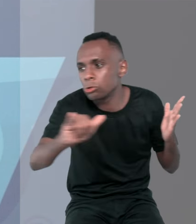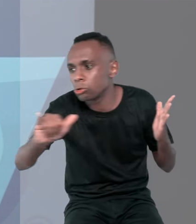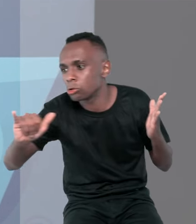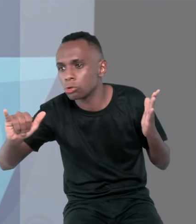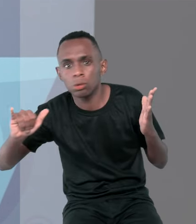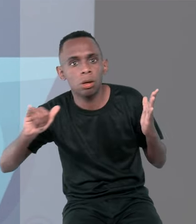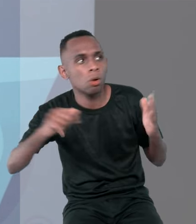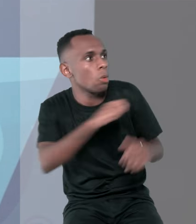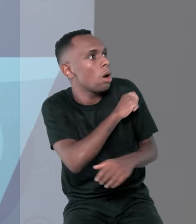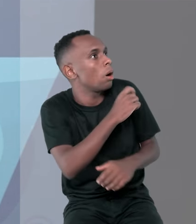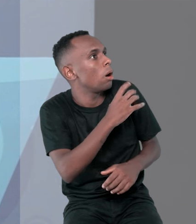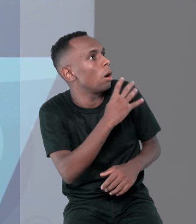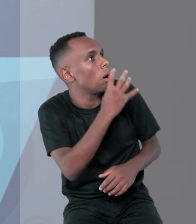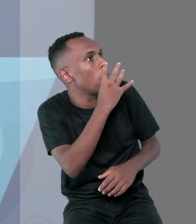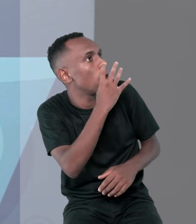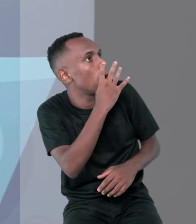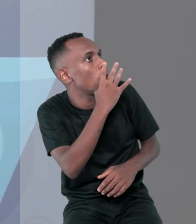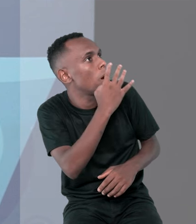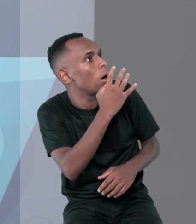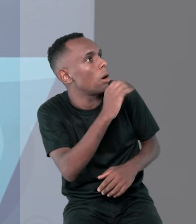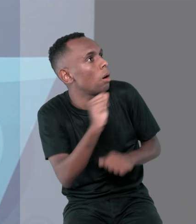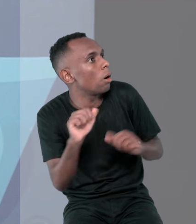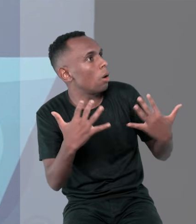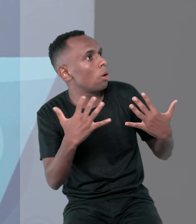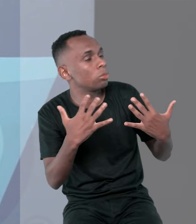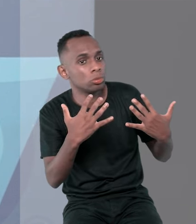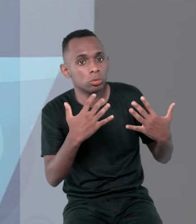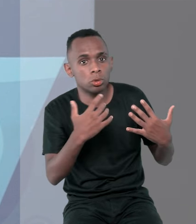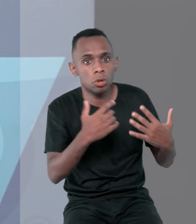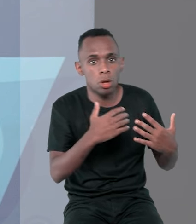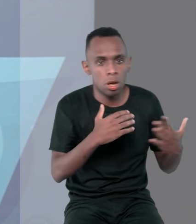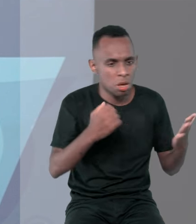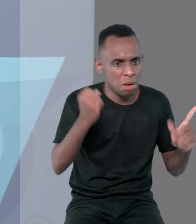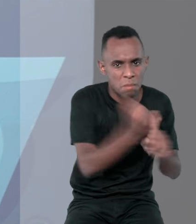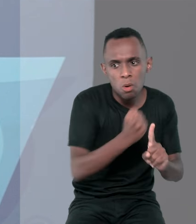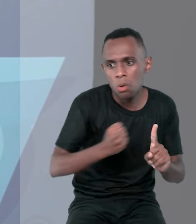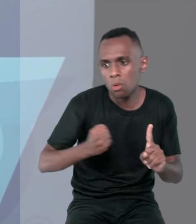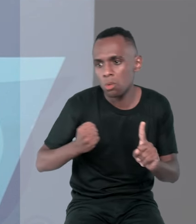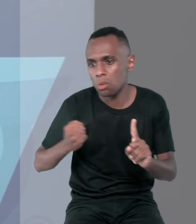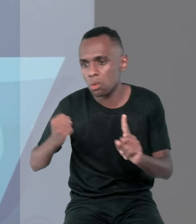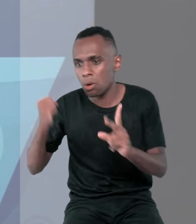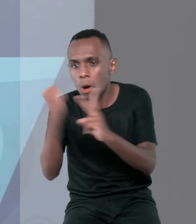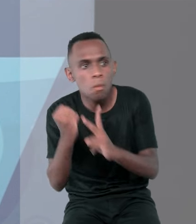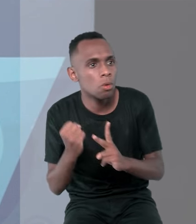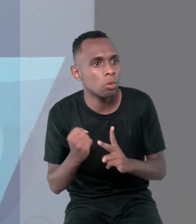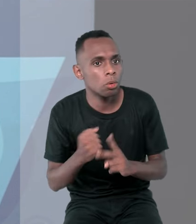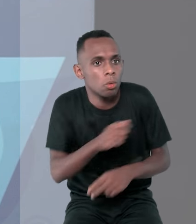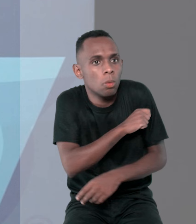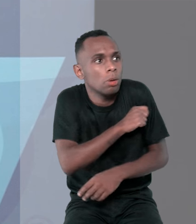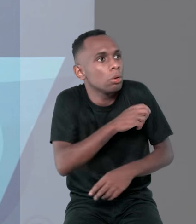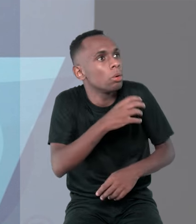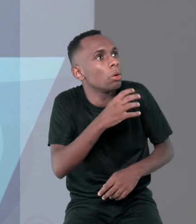os hipnotizava. E entre a narração de uma morte e outra, podia se ouvir a respiração dos